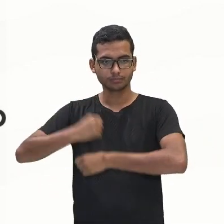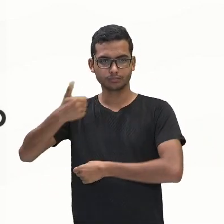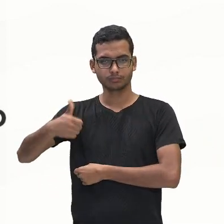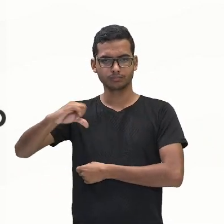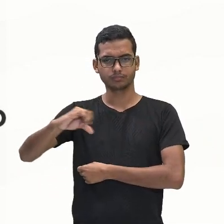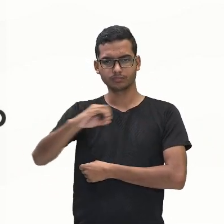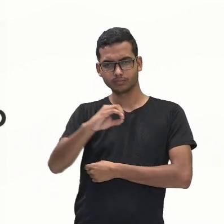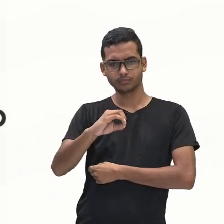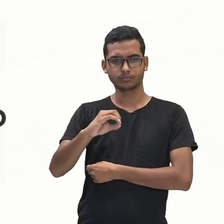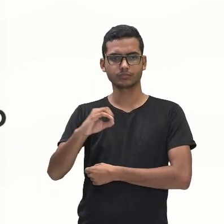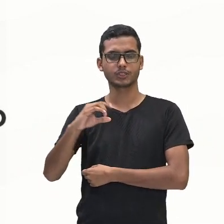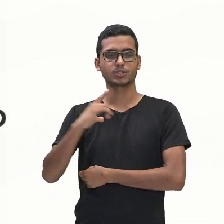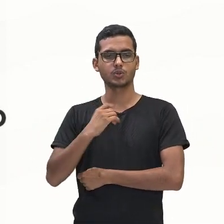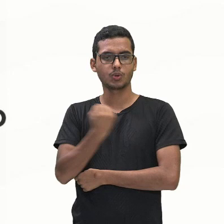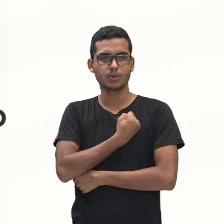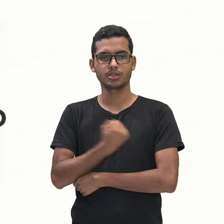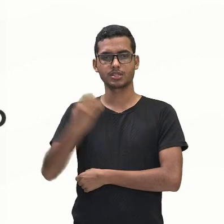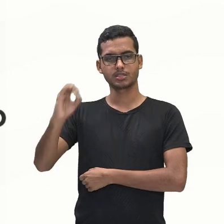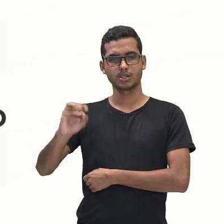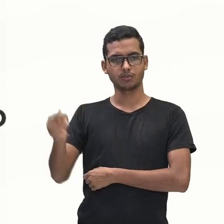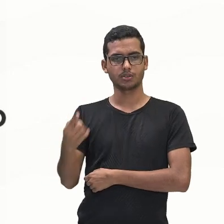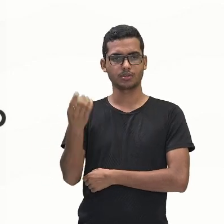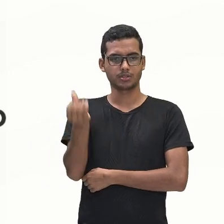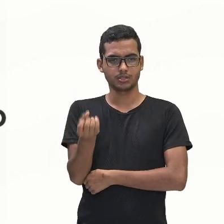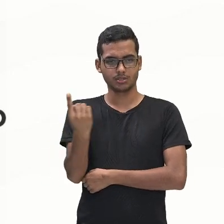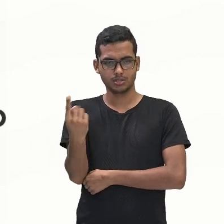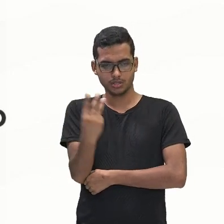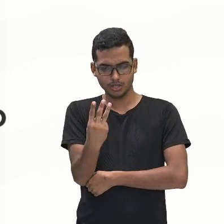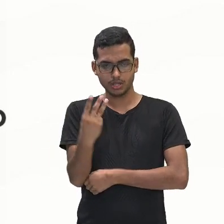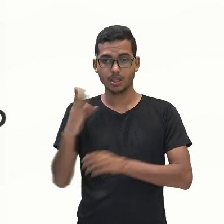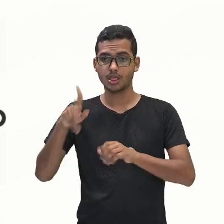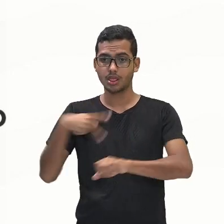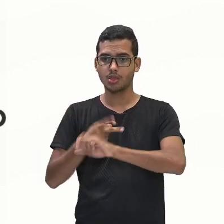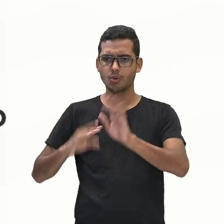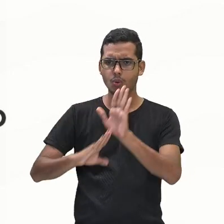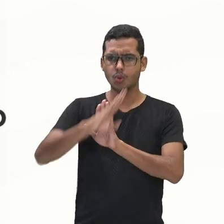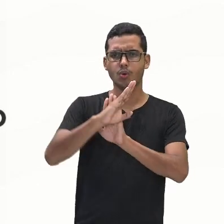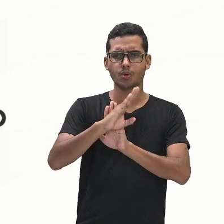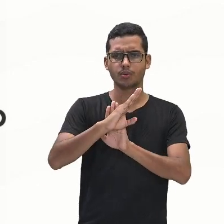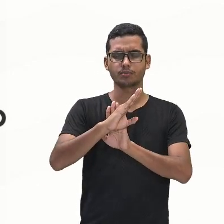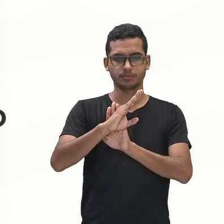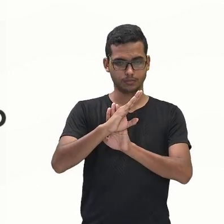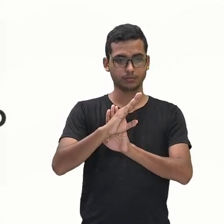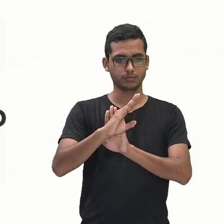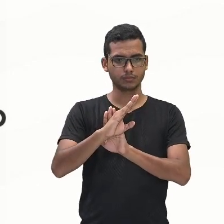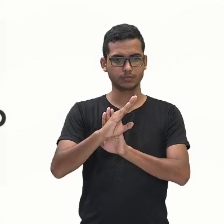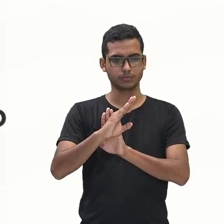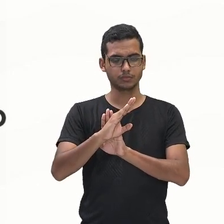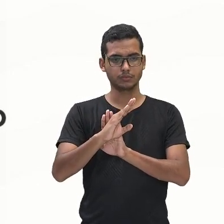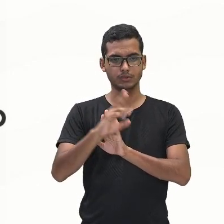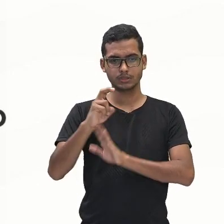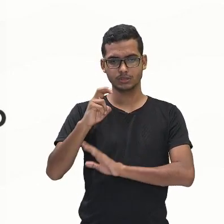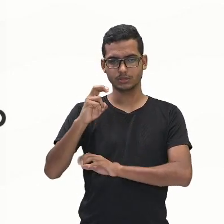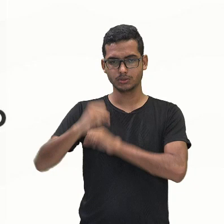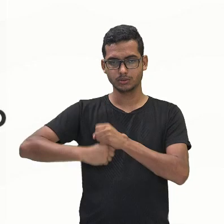0,613 no ano de 1990. Passou aí 5 anos, 1995,